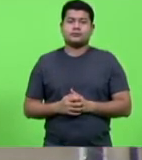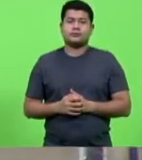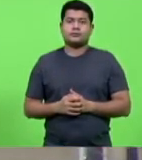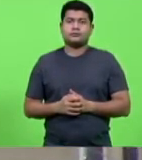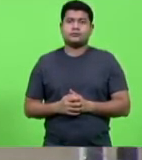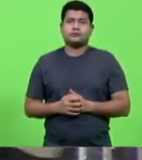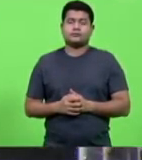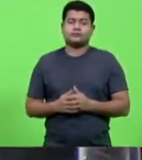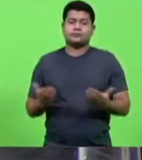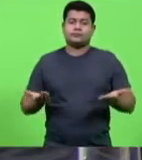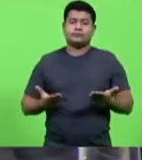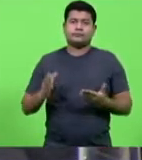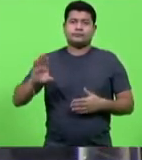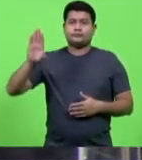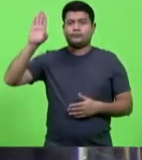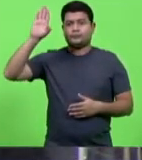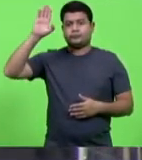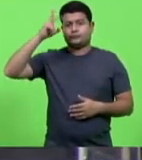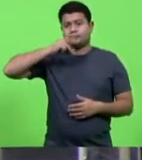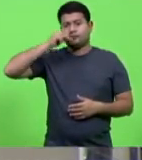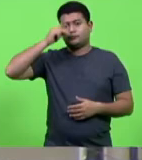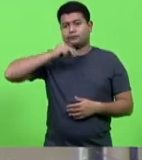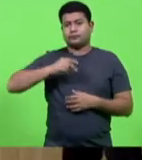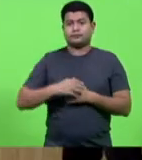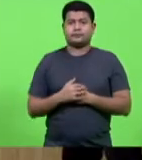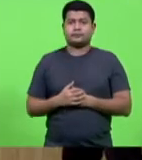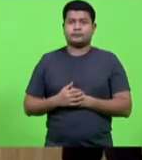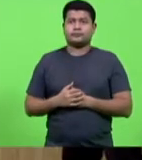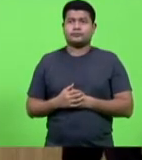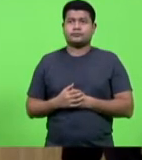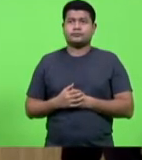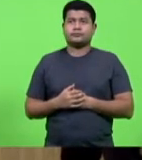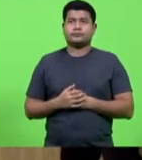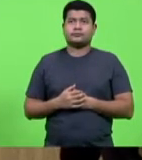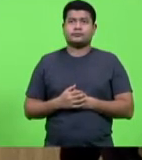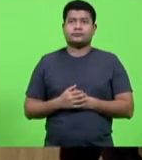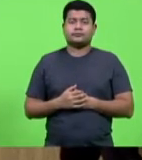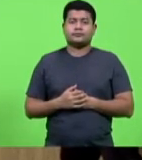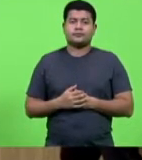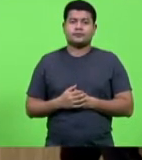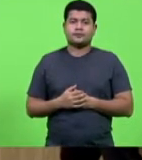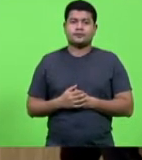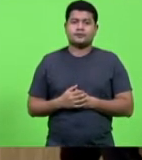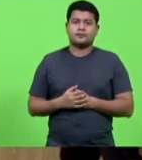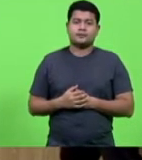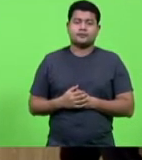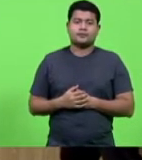Com a palavra o deputado Kennedy Nunes. Pois eu, presidente. Márcio Machado, na fila.